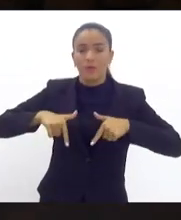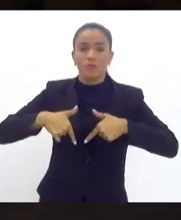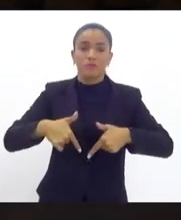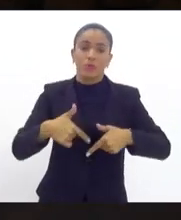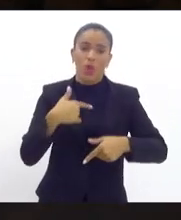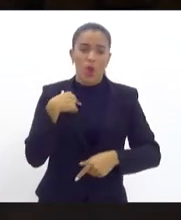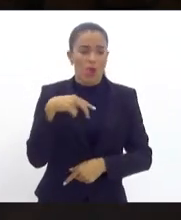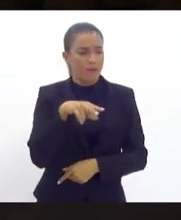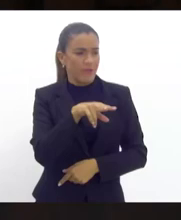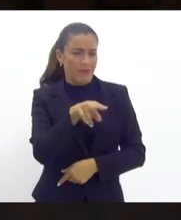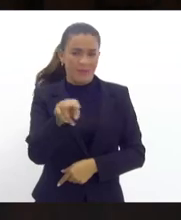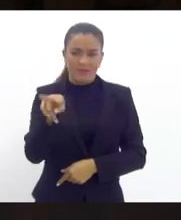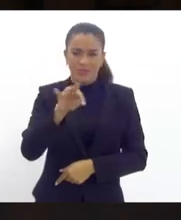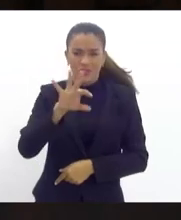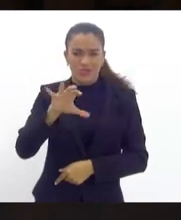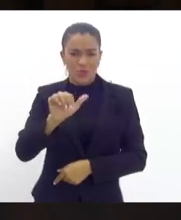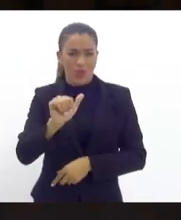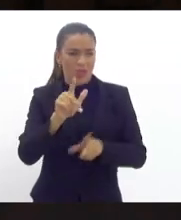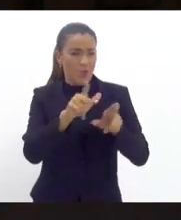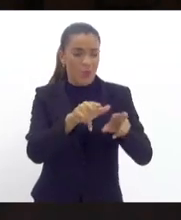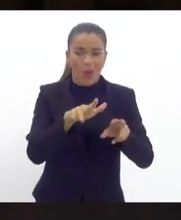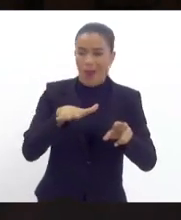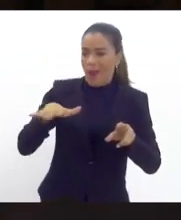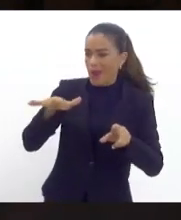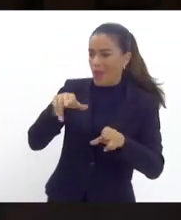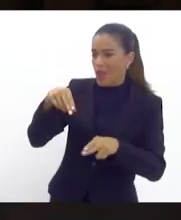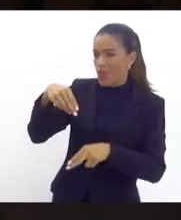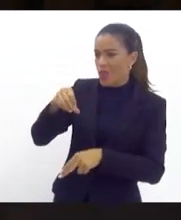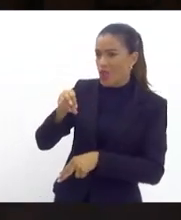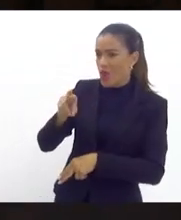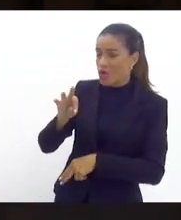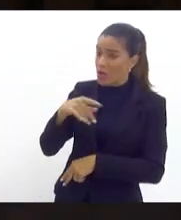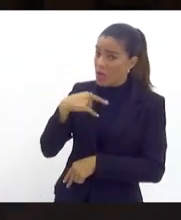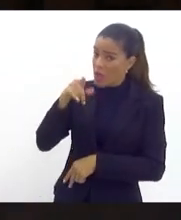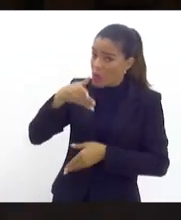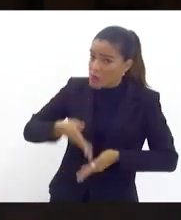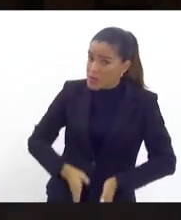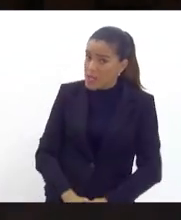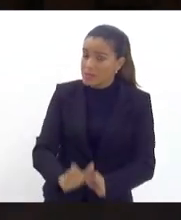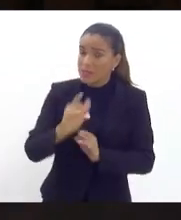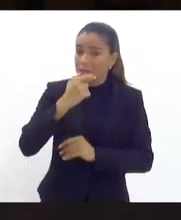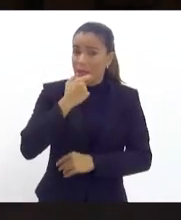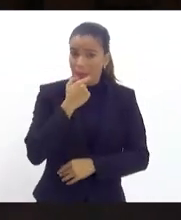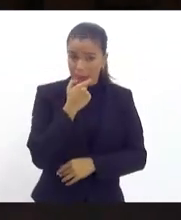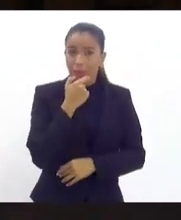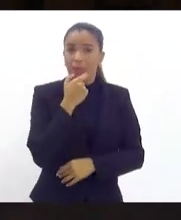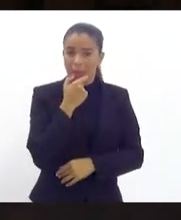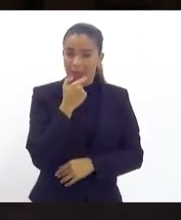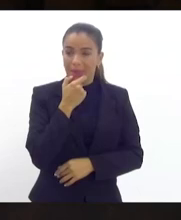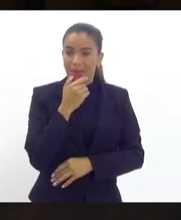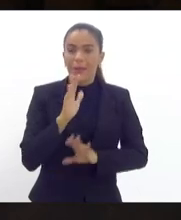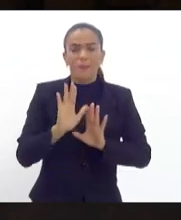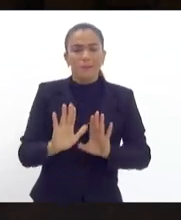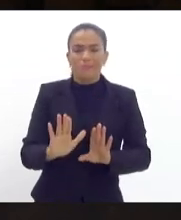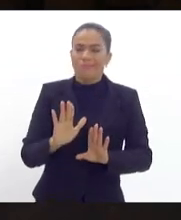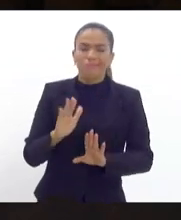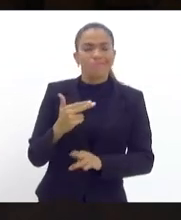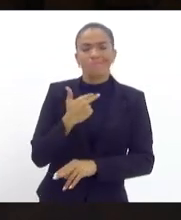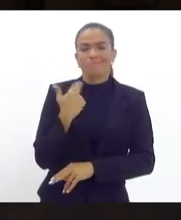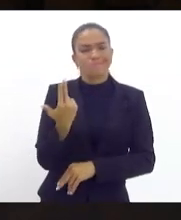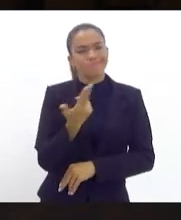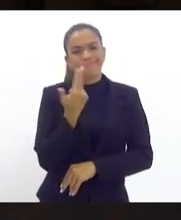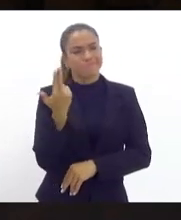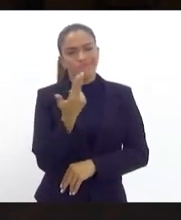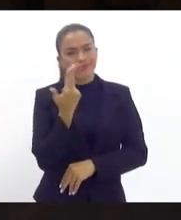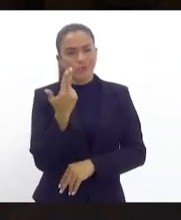jogar para Tijuca como a gente joga para zona norte com todo respeito Olha que eu vim da Penha tá Eu Sou cria da Penha Mas eu acho que não pode ter o